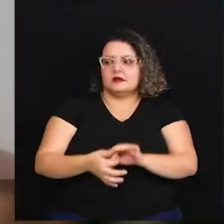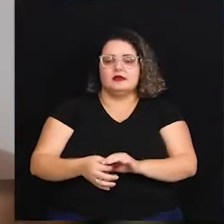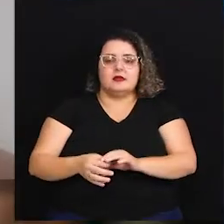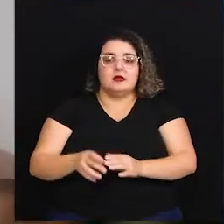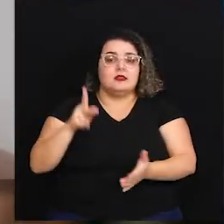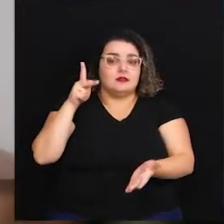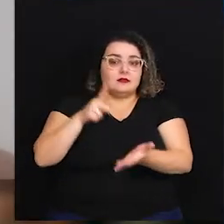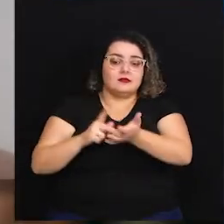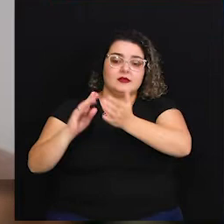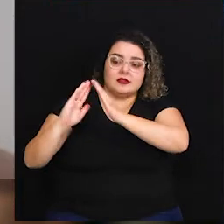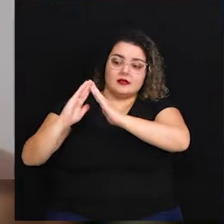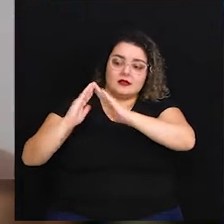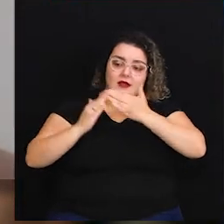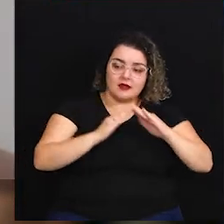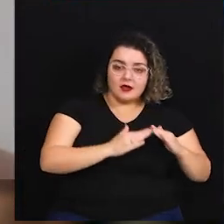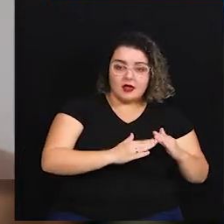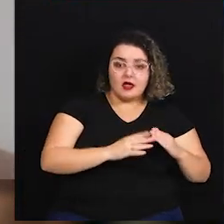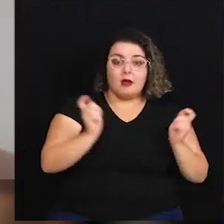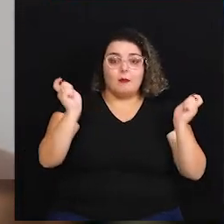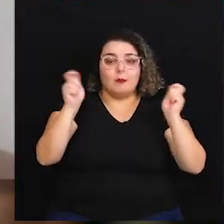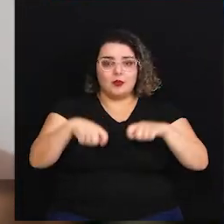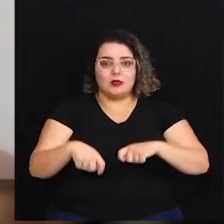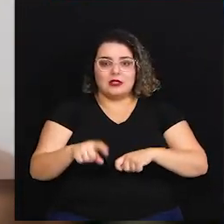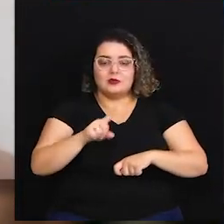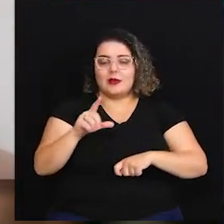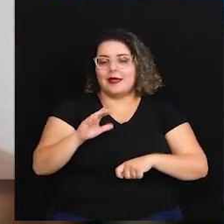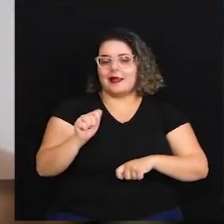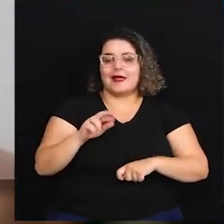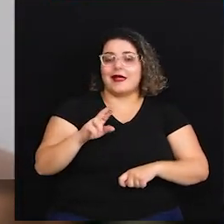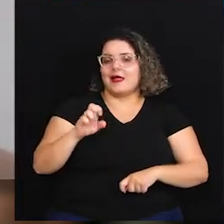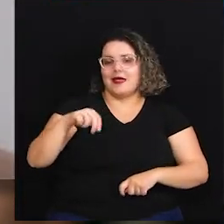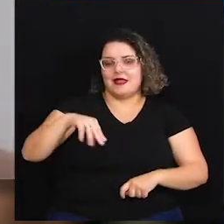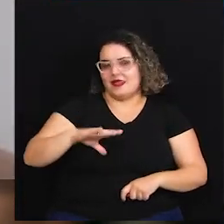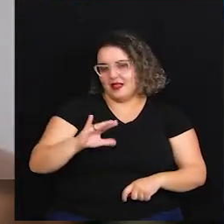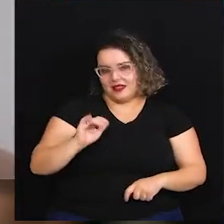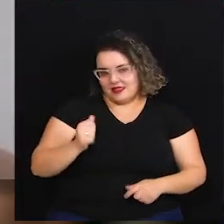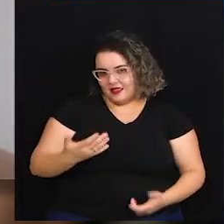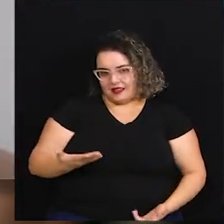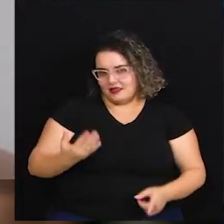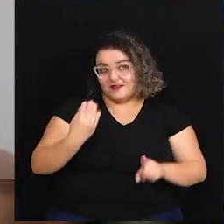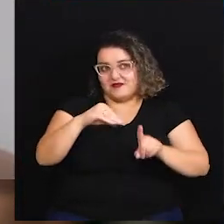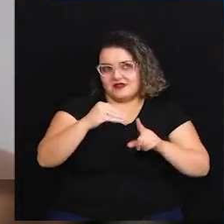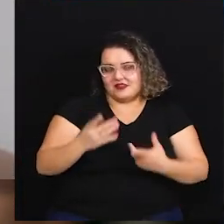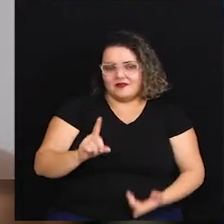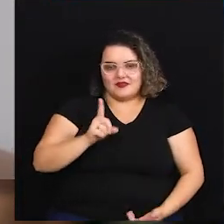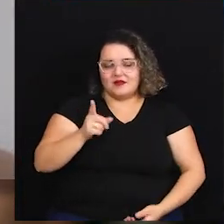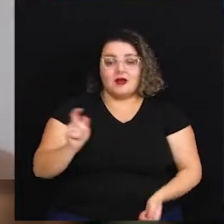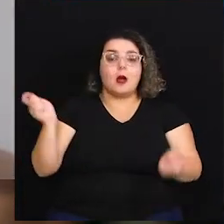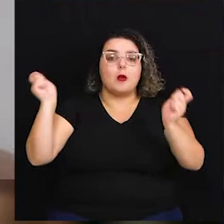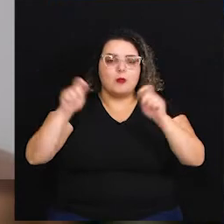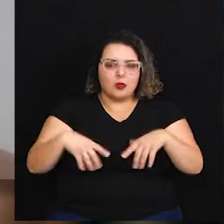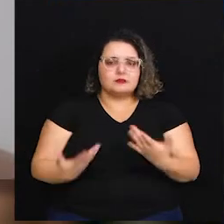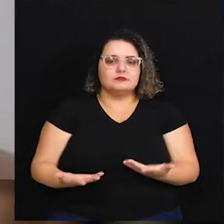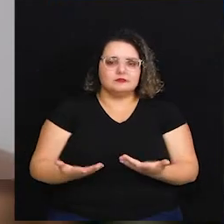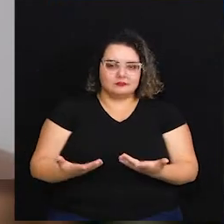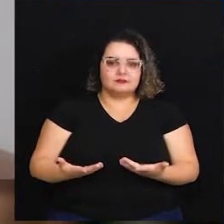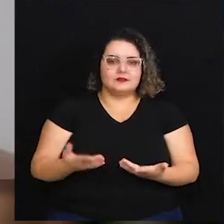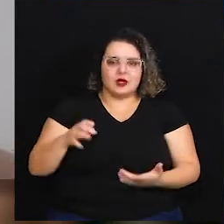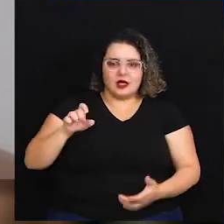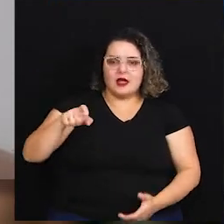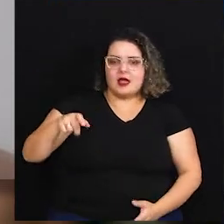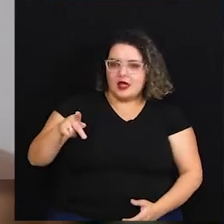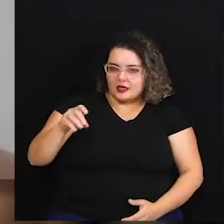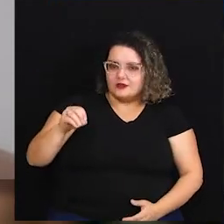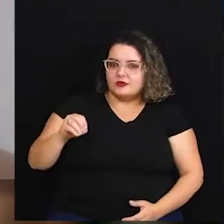favela é potência, né? Não é carência, a favela é potência e foi isso que a Expo Favela trouxe. Foi um evento incrível